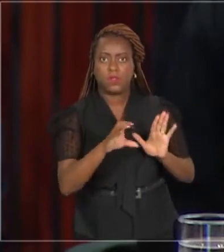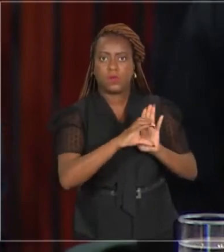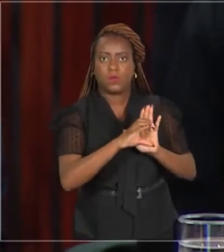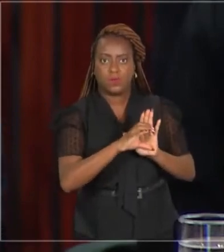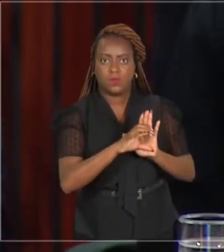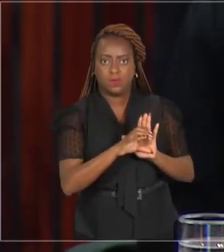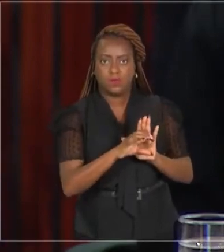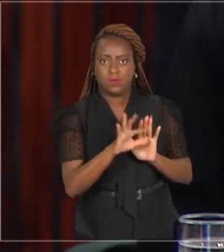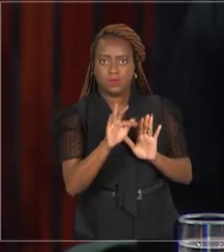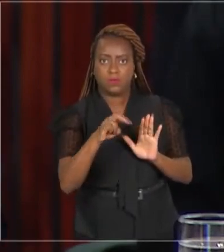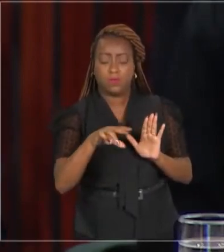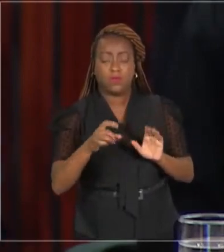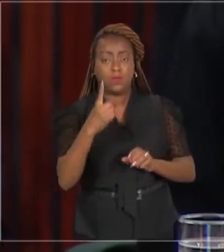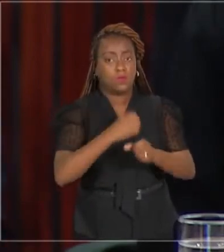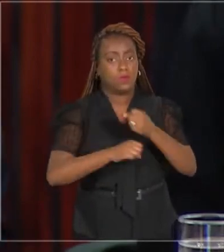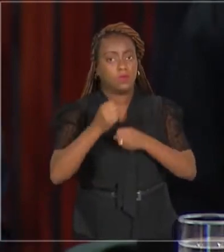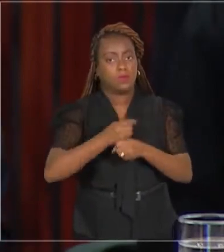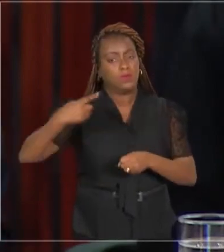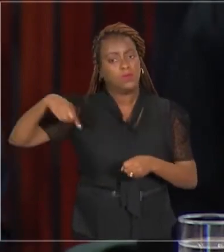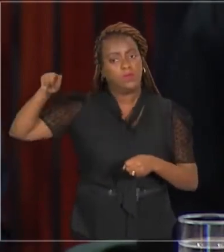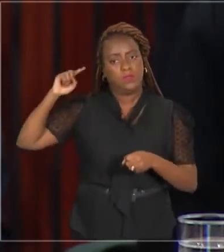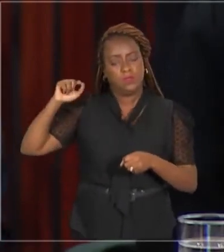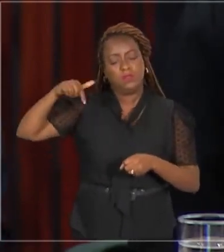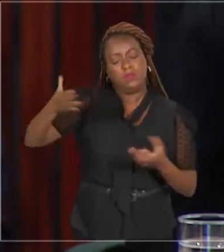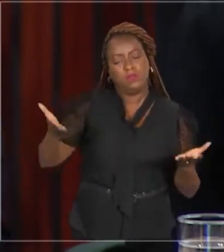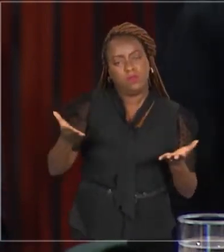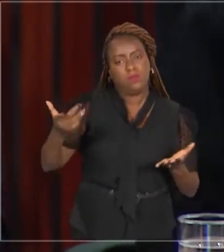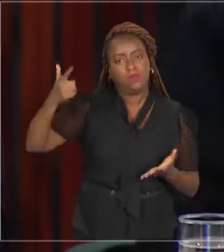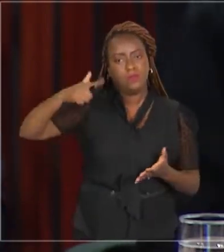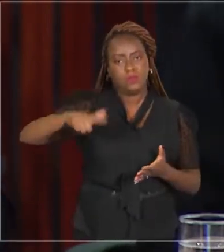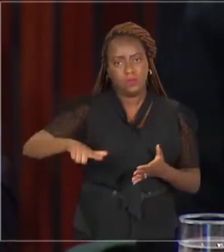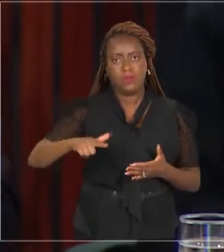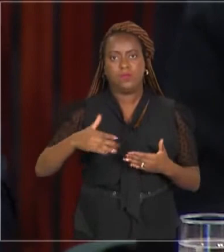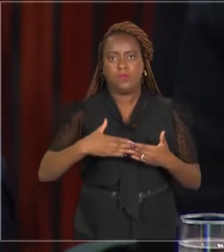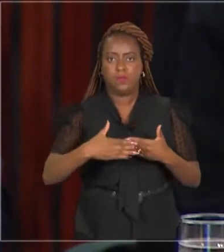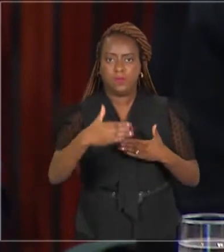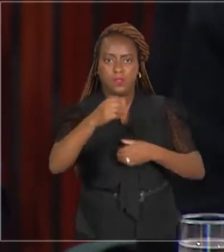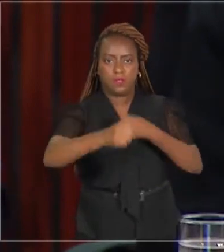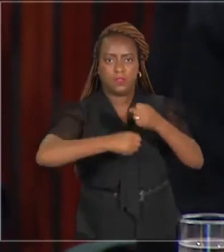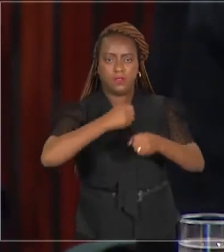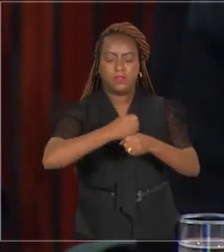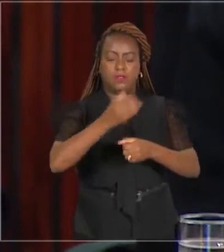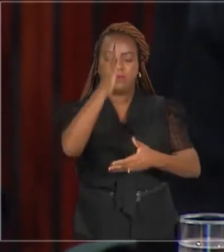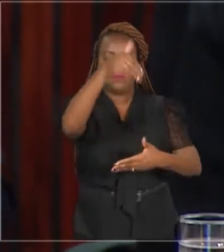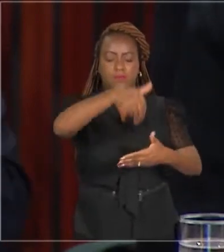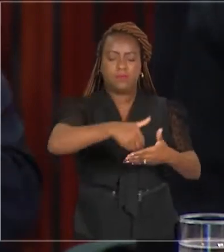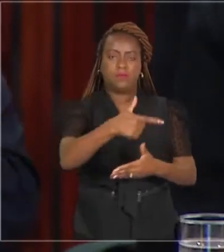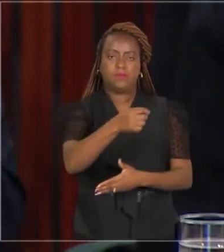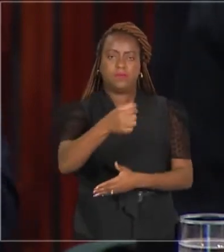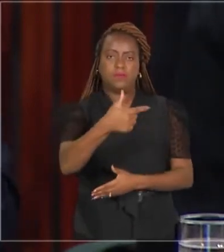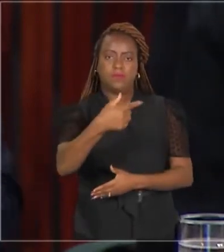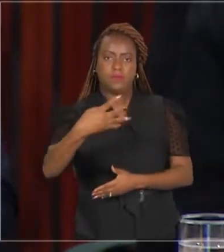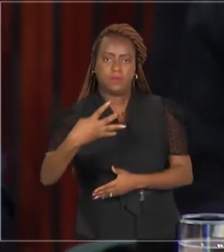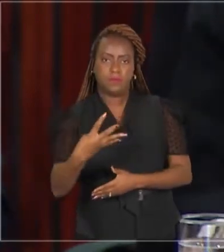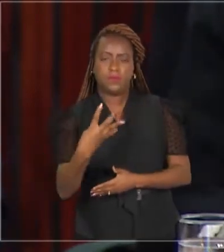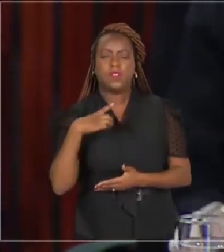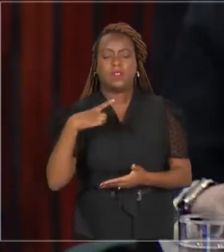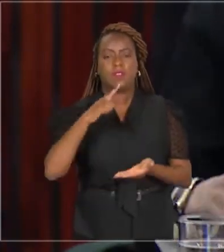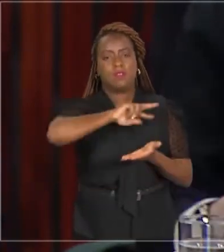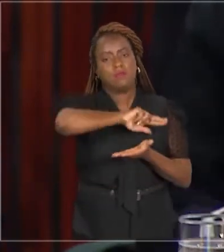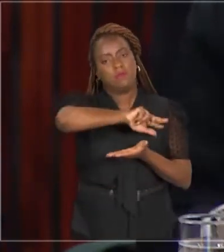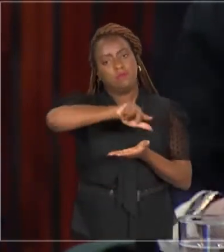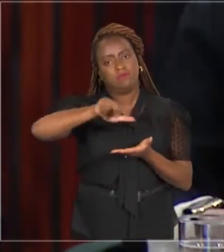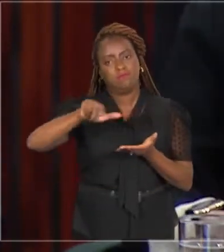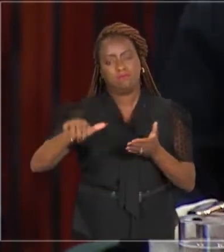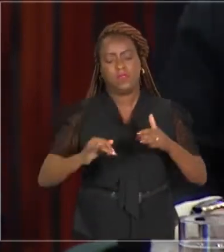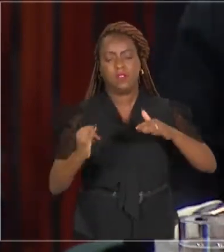um ano antes o que se repete esse ano para as eleições de 2024 são várias